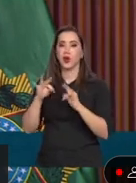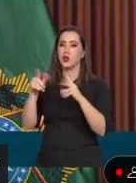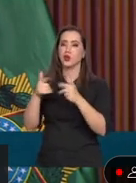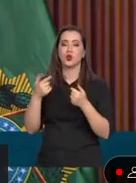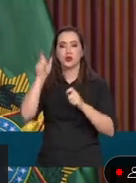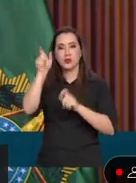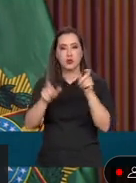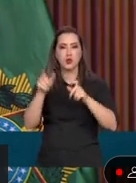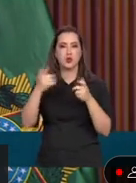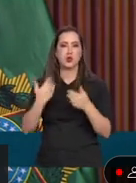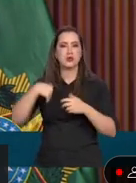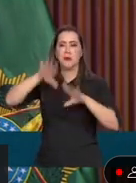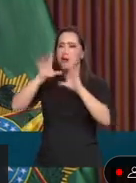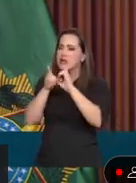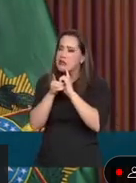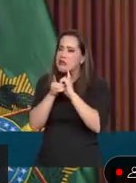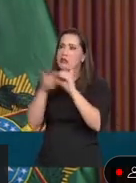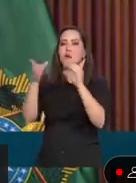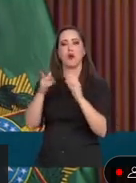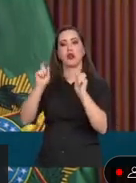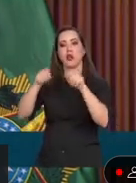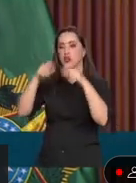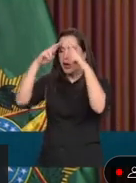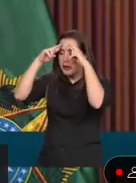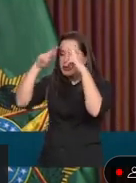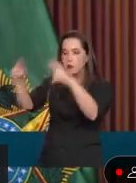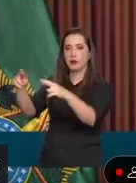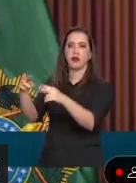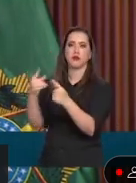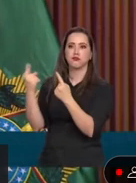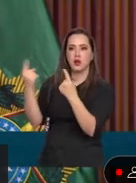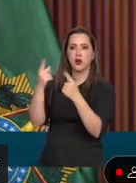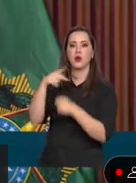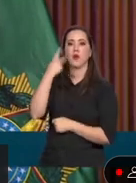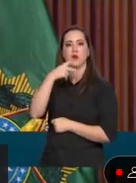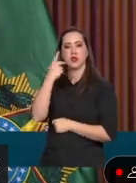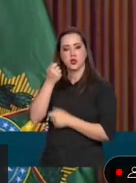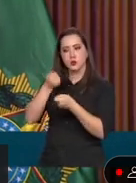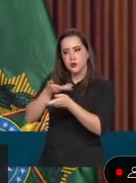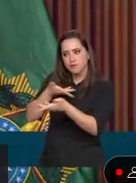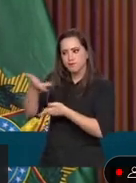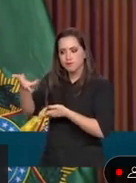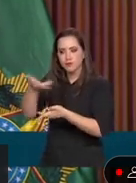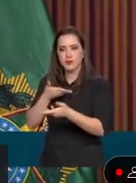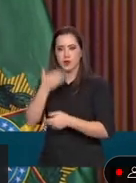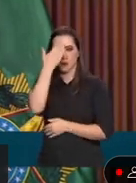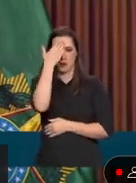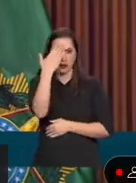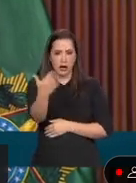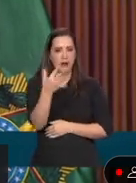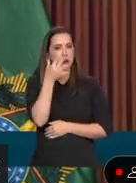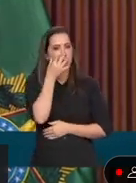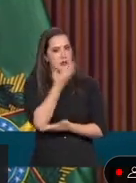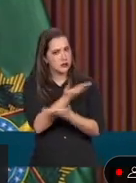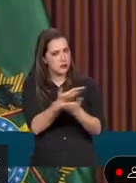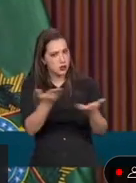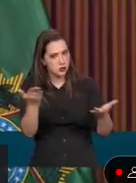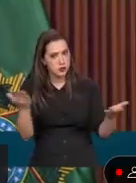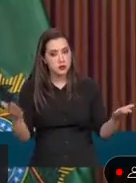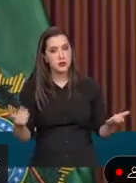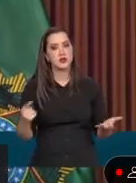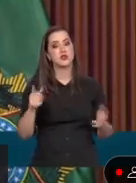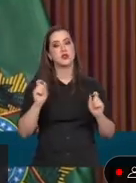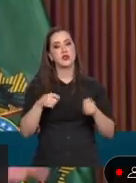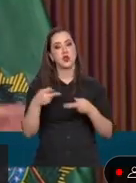da forma mais democrática e mais respeitada que um político tem que tratar o outro. Obrigado pela presença de vocês. E